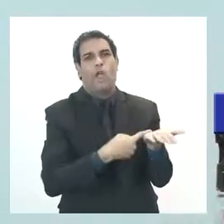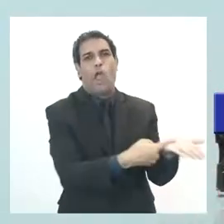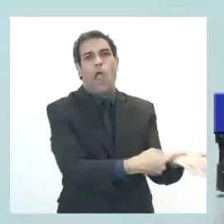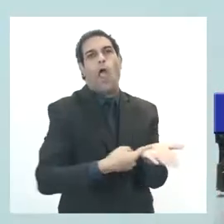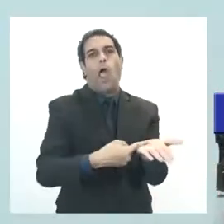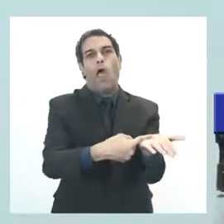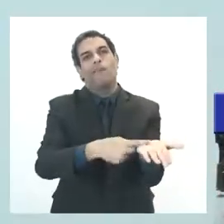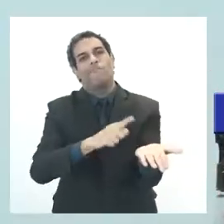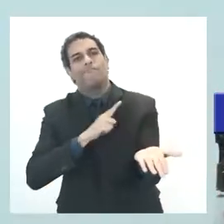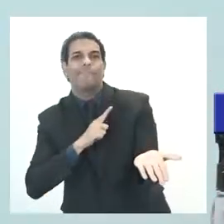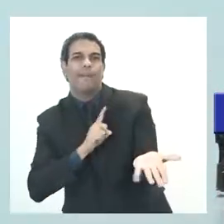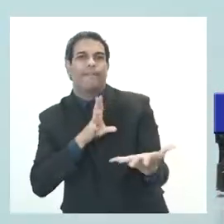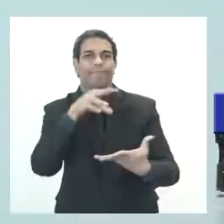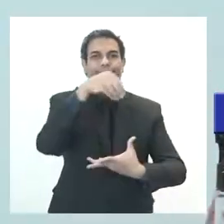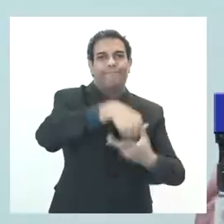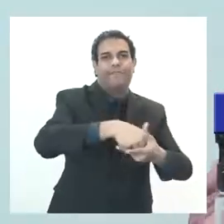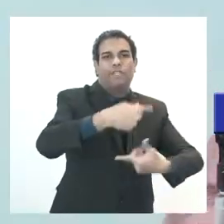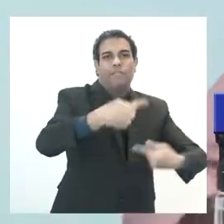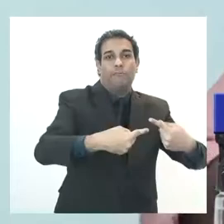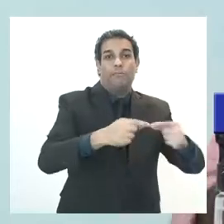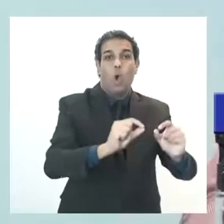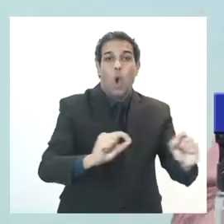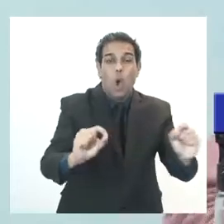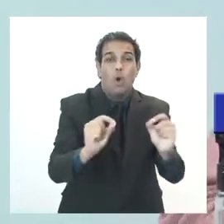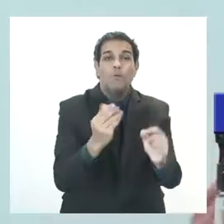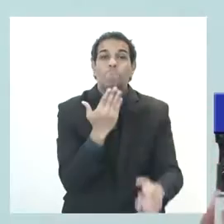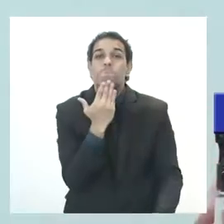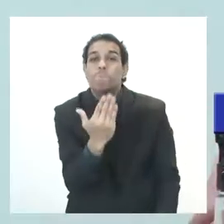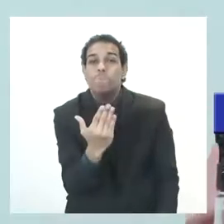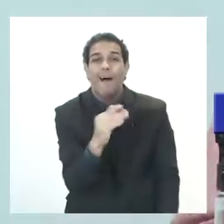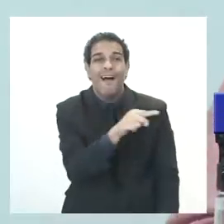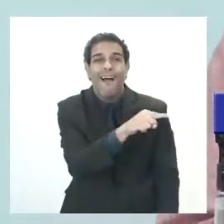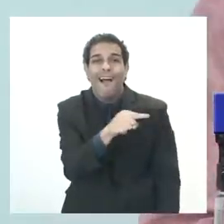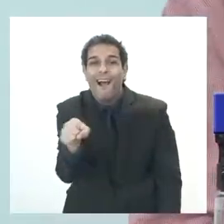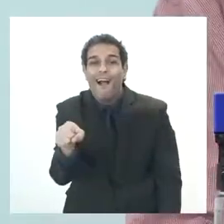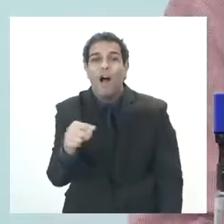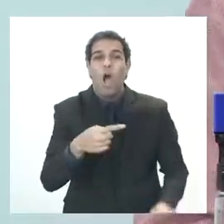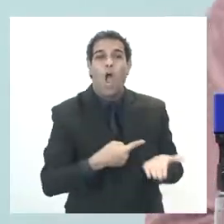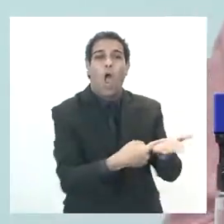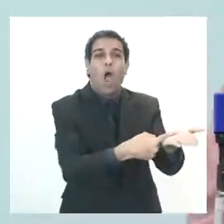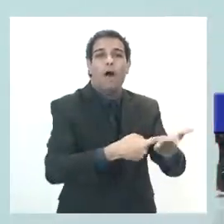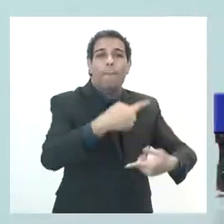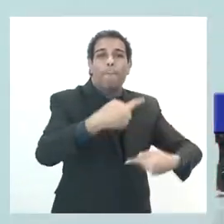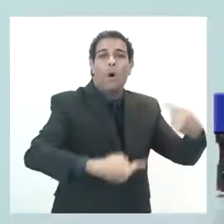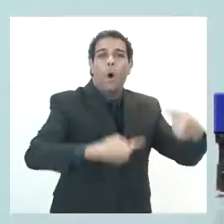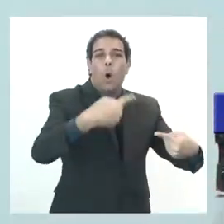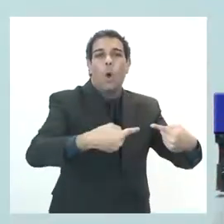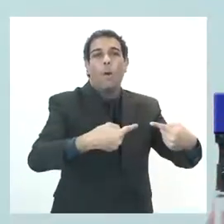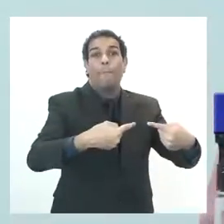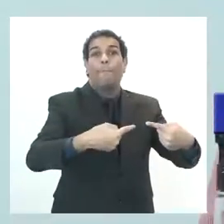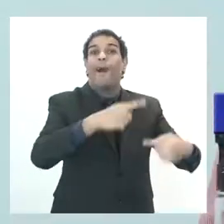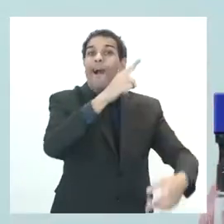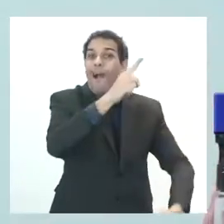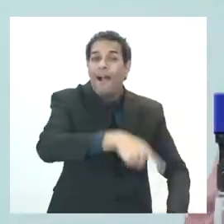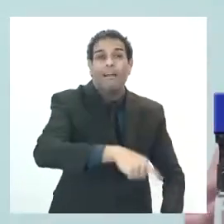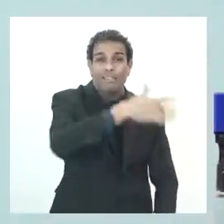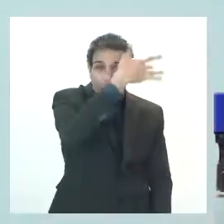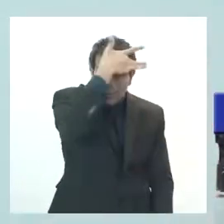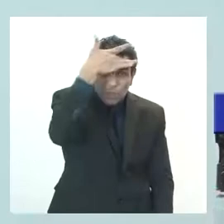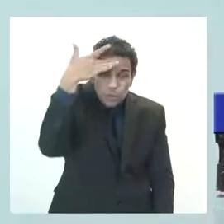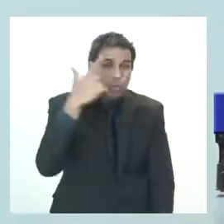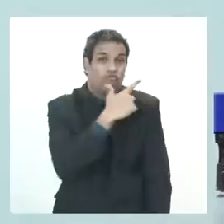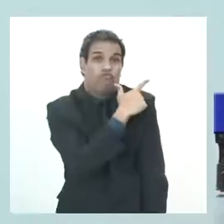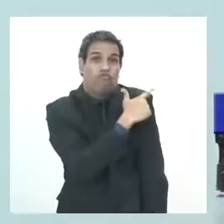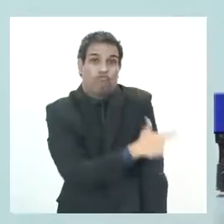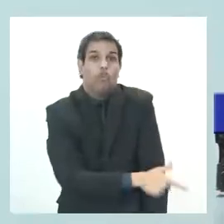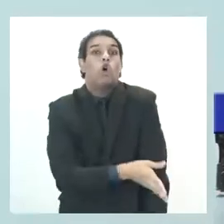gente sabe que existem indicações políticas mas o que a gente pede em todos os cientistas pelo menos as indicações políticas seja de pessoas coerentes de pessoas